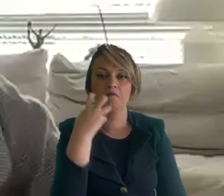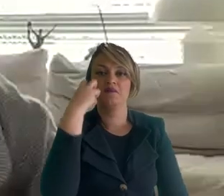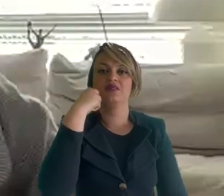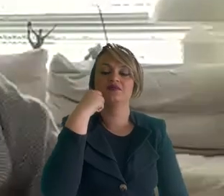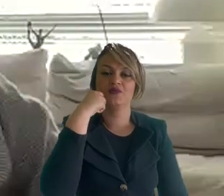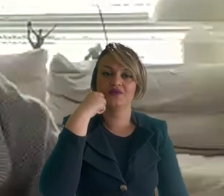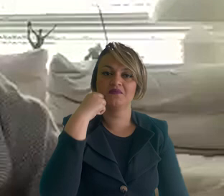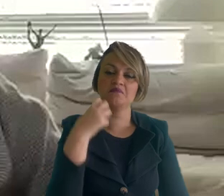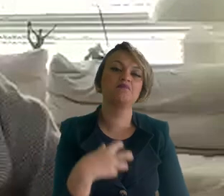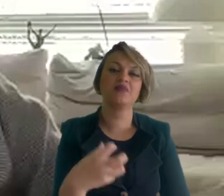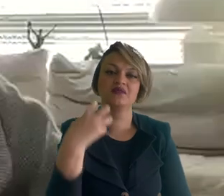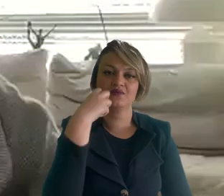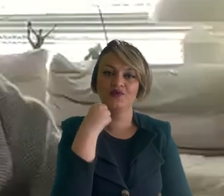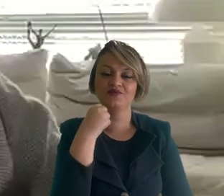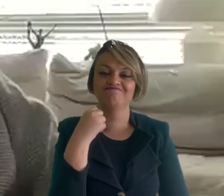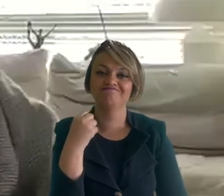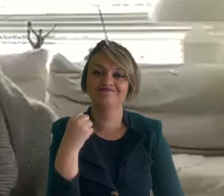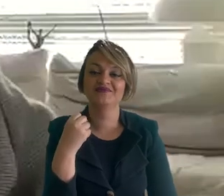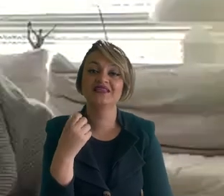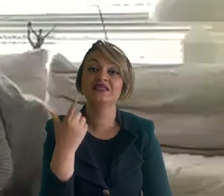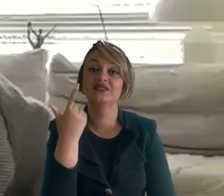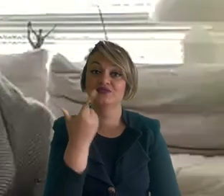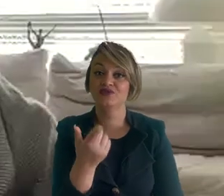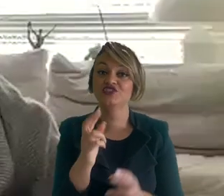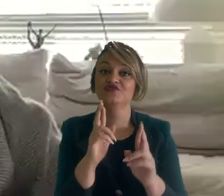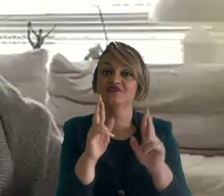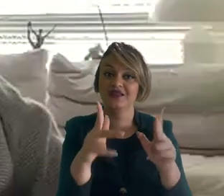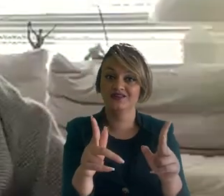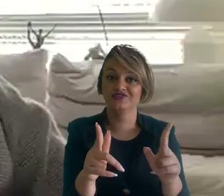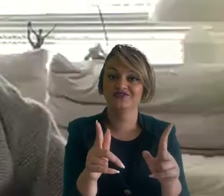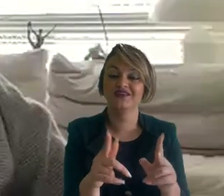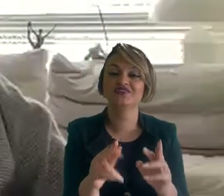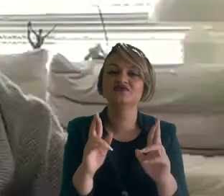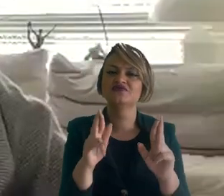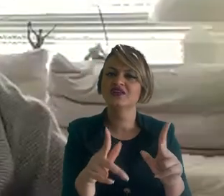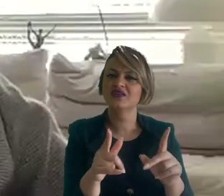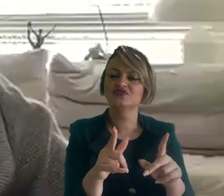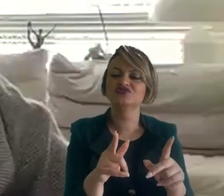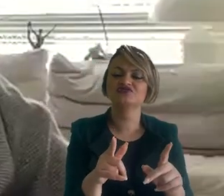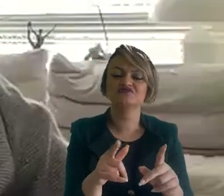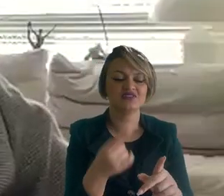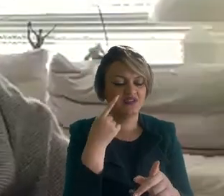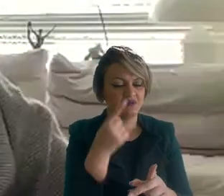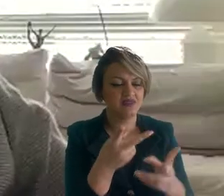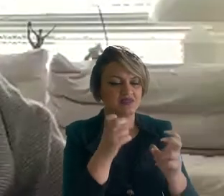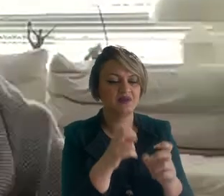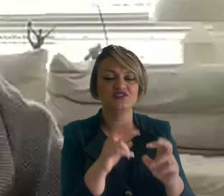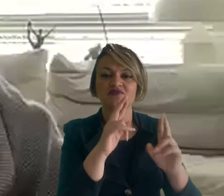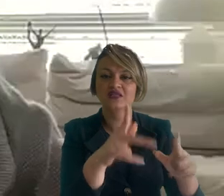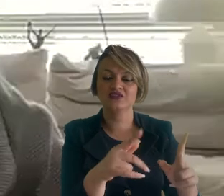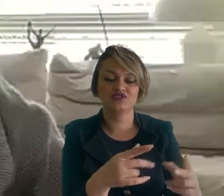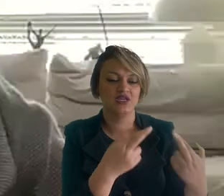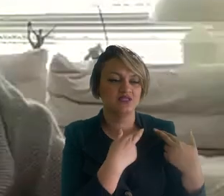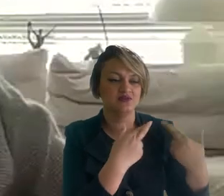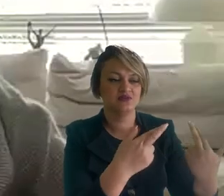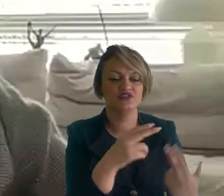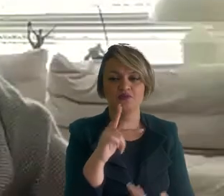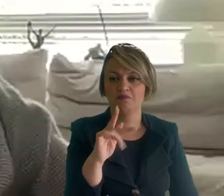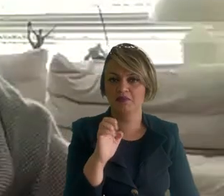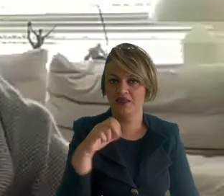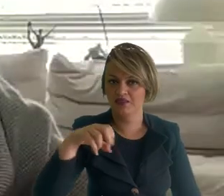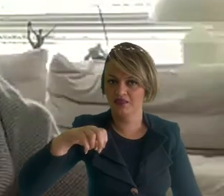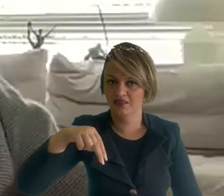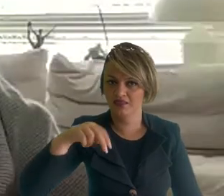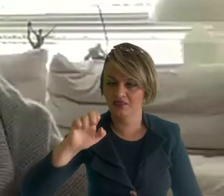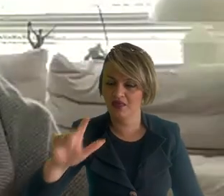é isto que diferencia vamos dizer assim imediatamente a responsabilidade penal da